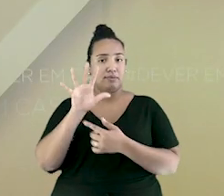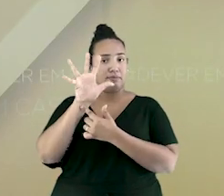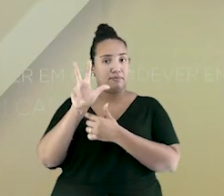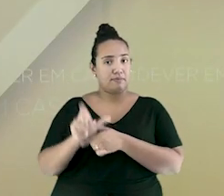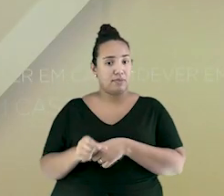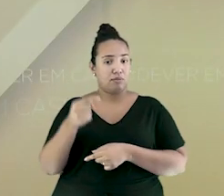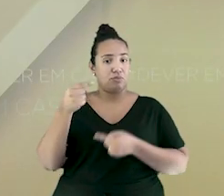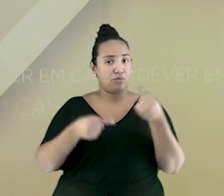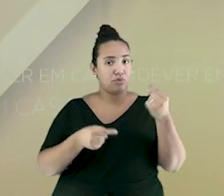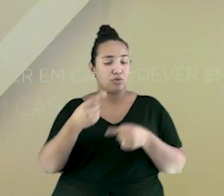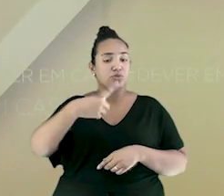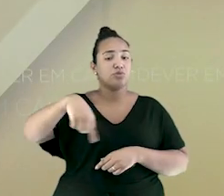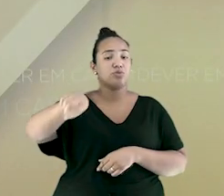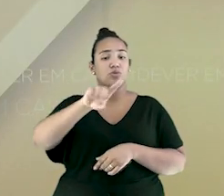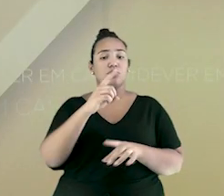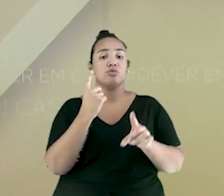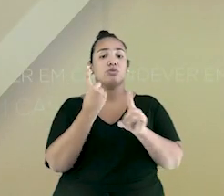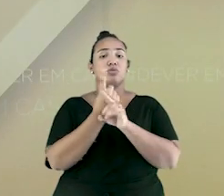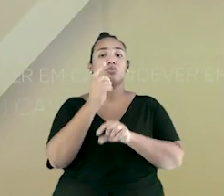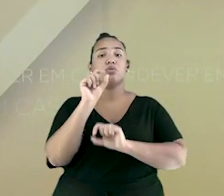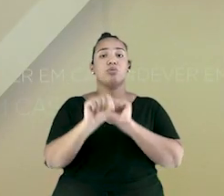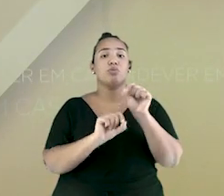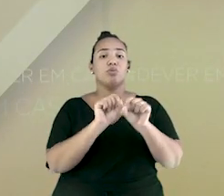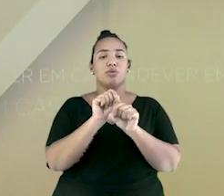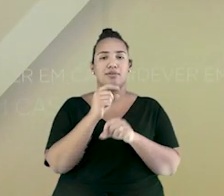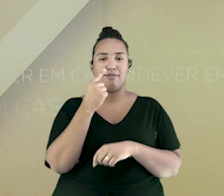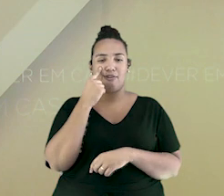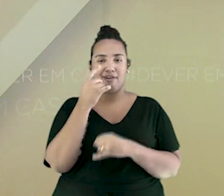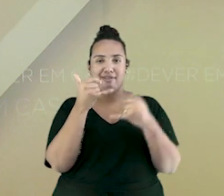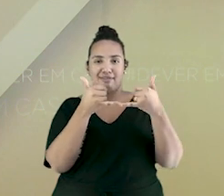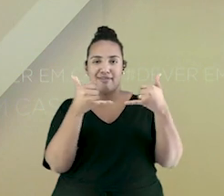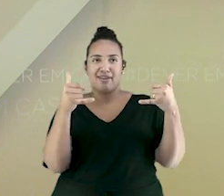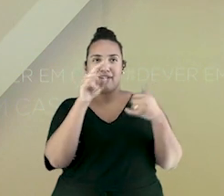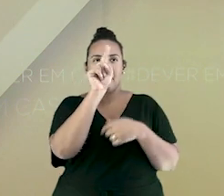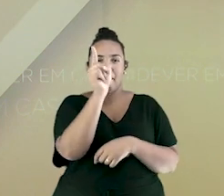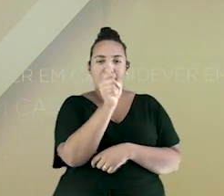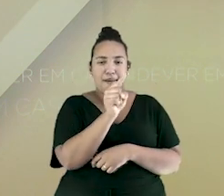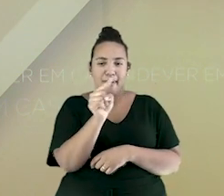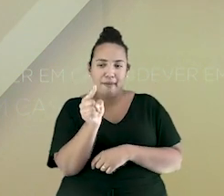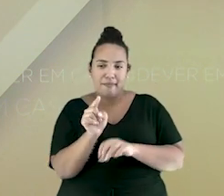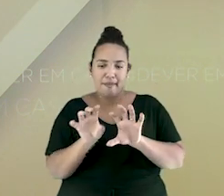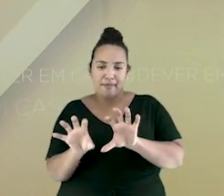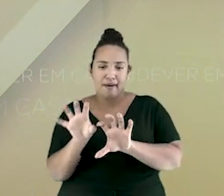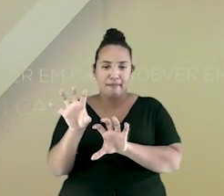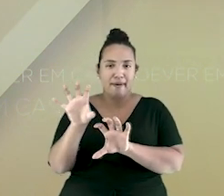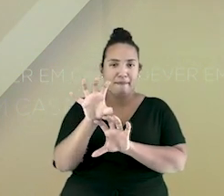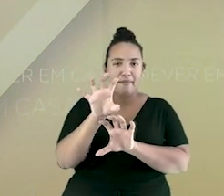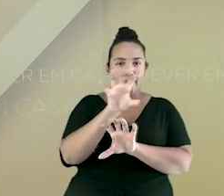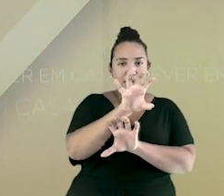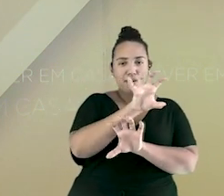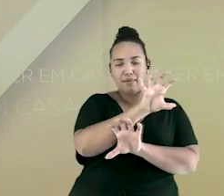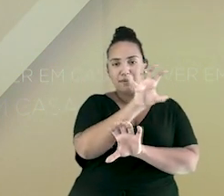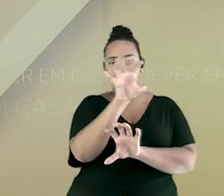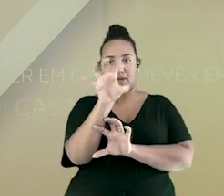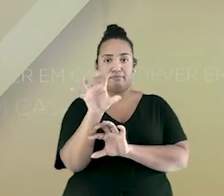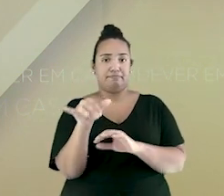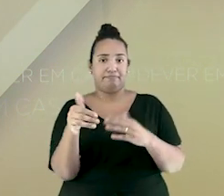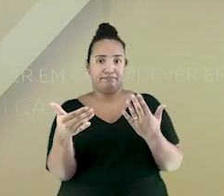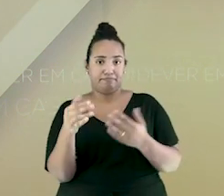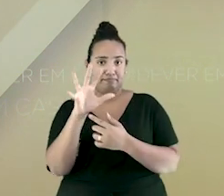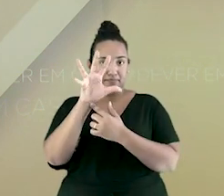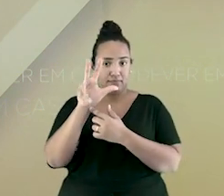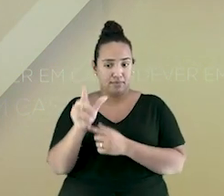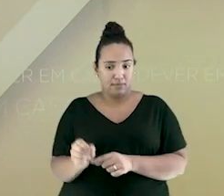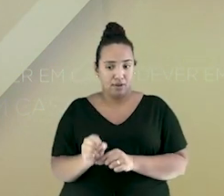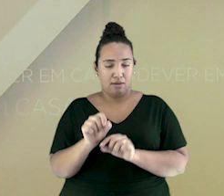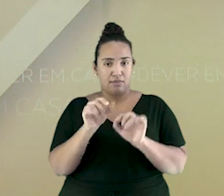Então, no mapa político, encontramos todos esses traçados que dividem o país. Por observar